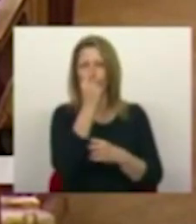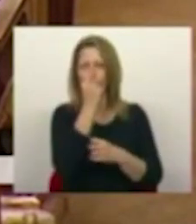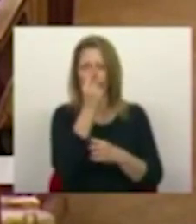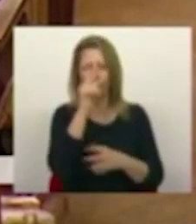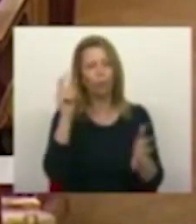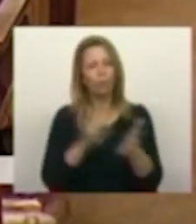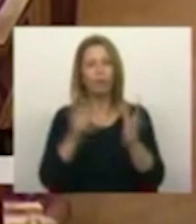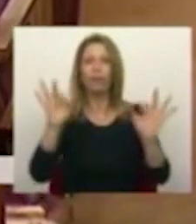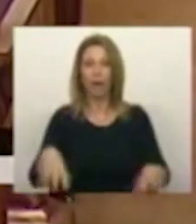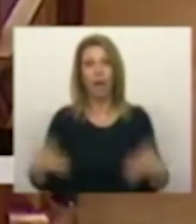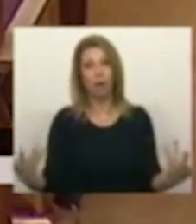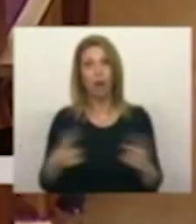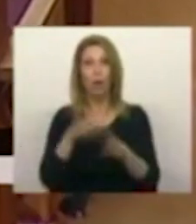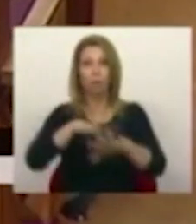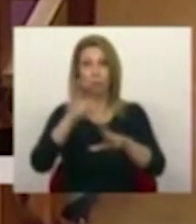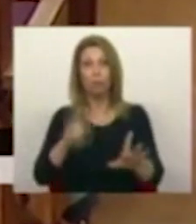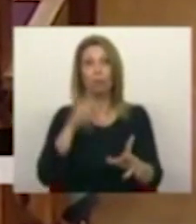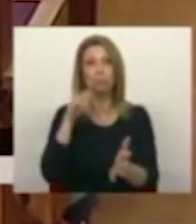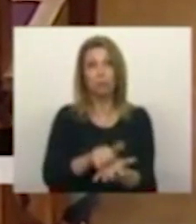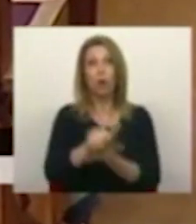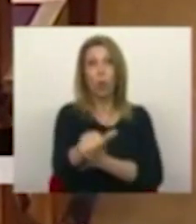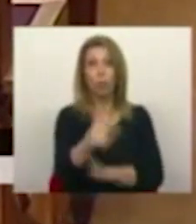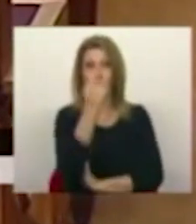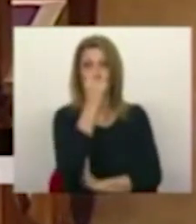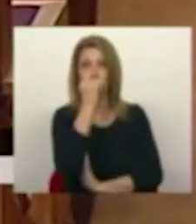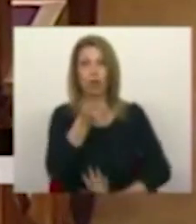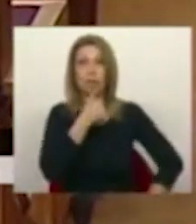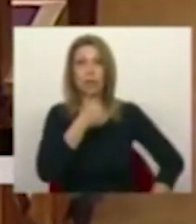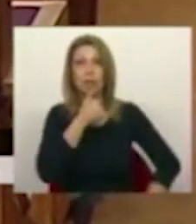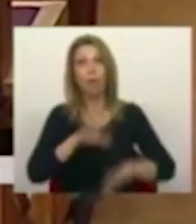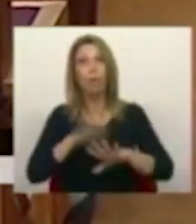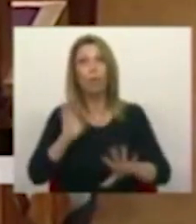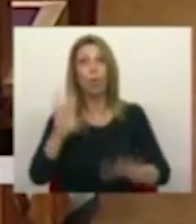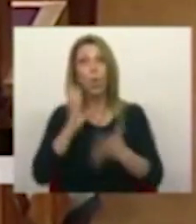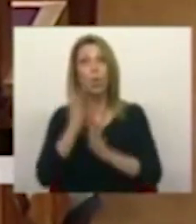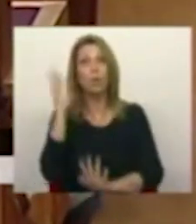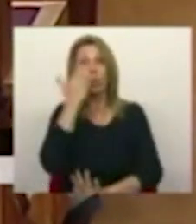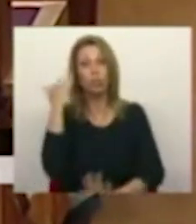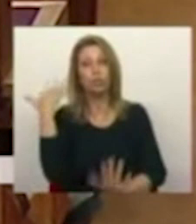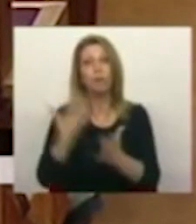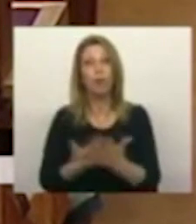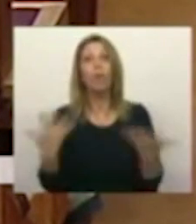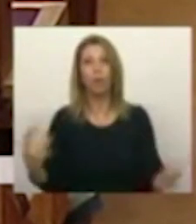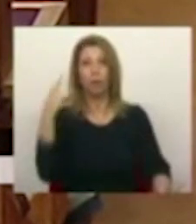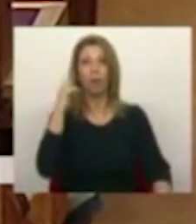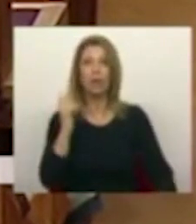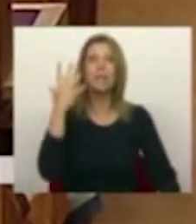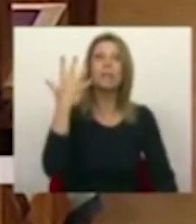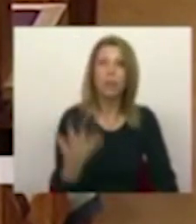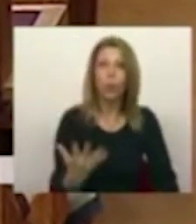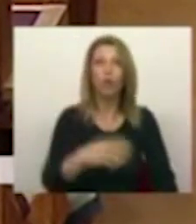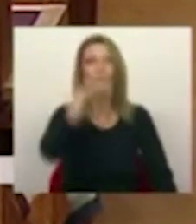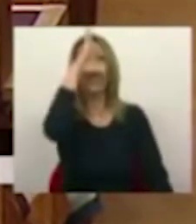potencial aeroporto do Montijo, é o que se passou nos últimos dias, em que ao fim de 5 anos, em que este governo não dialogou com